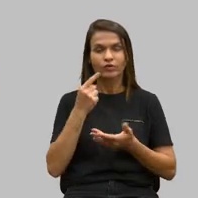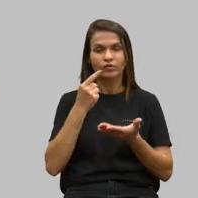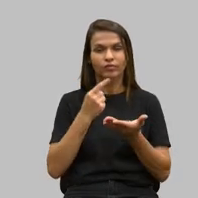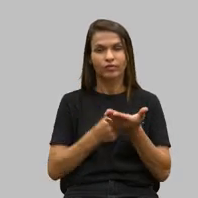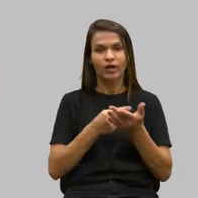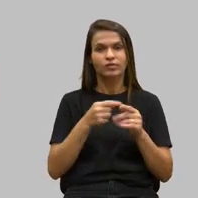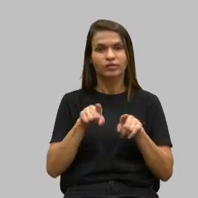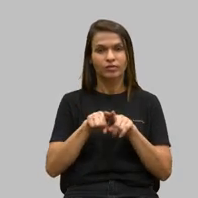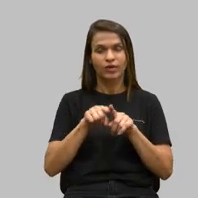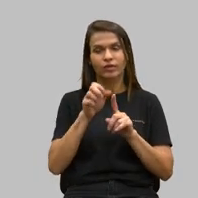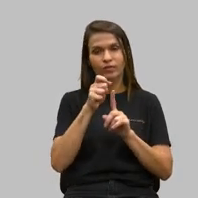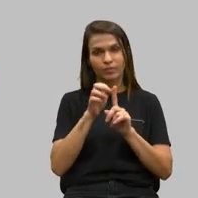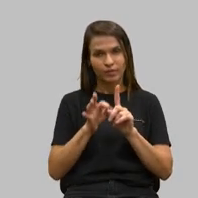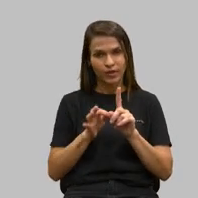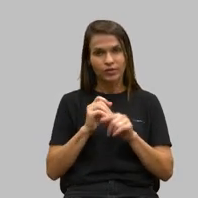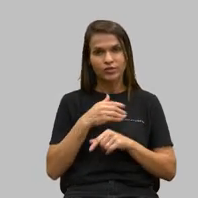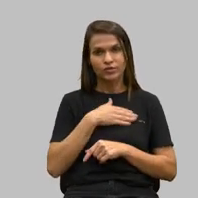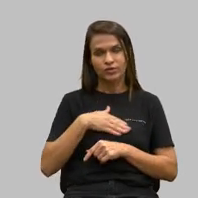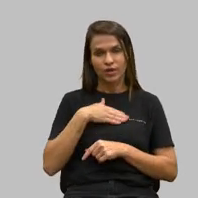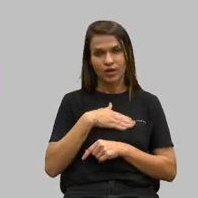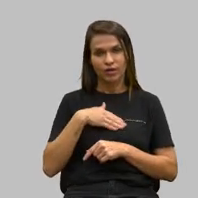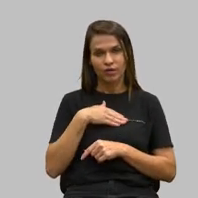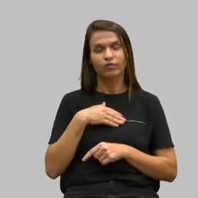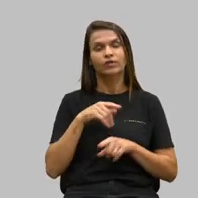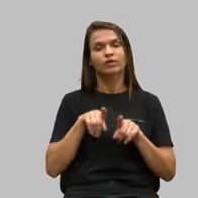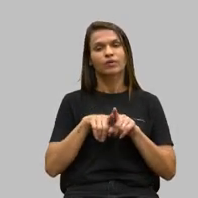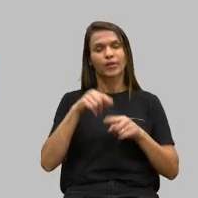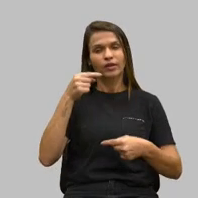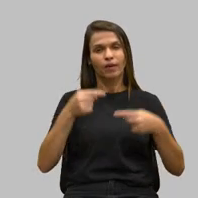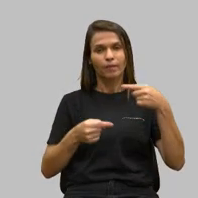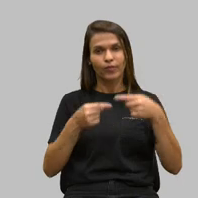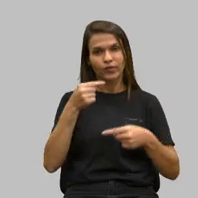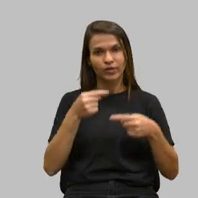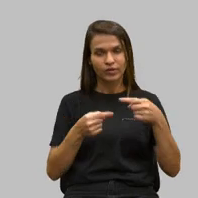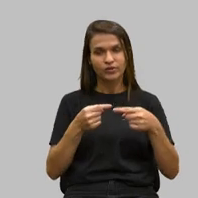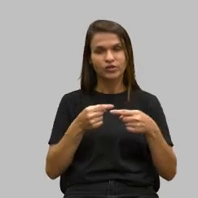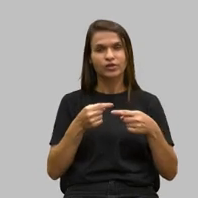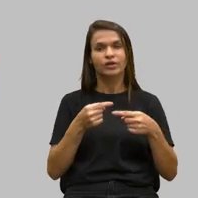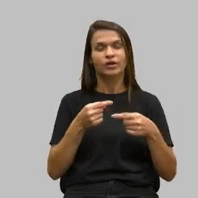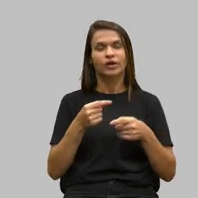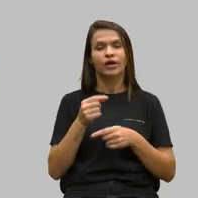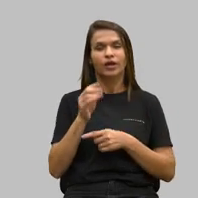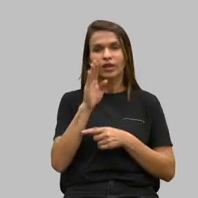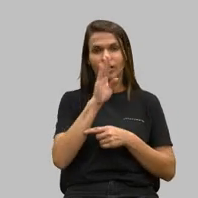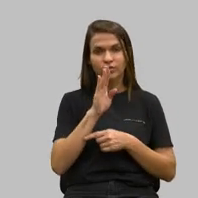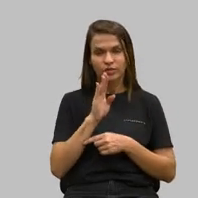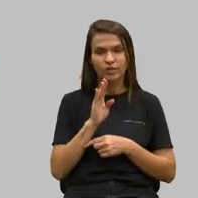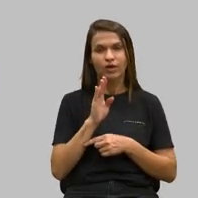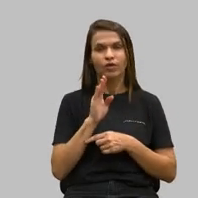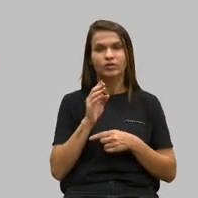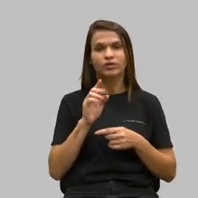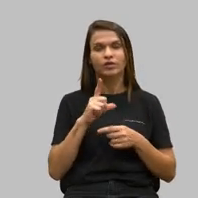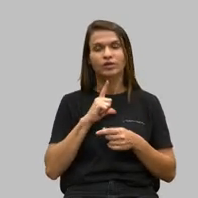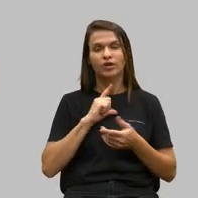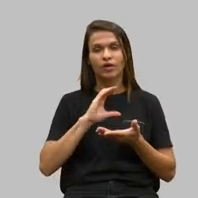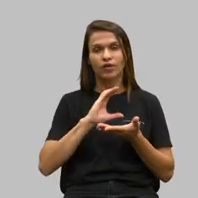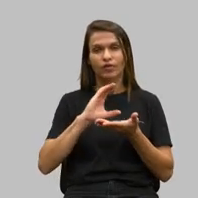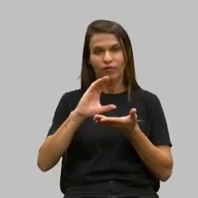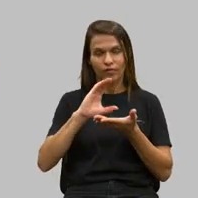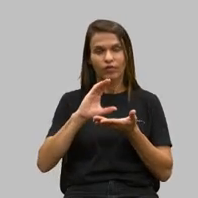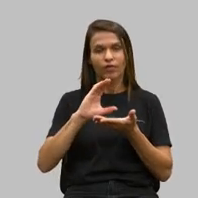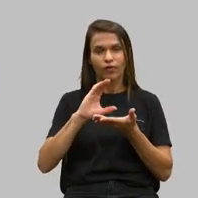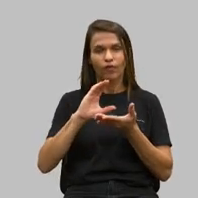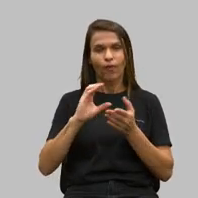em agosto. E, apesar da política nacional ter colocado valores de pacote, é